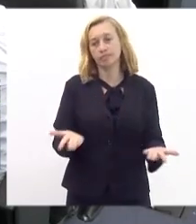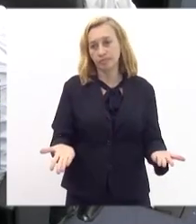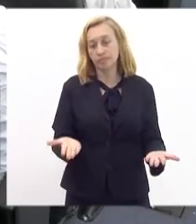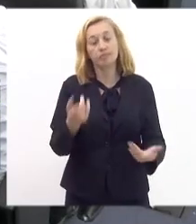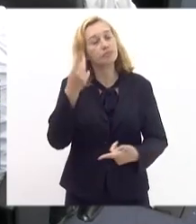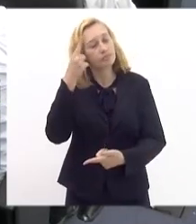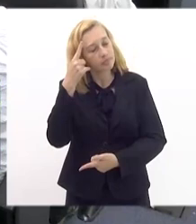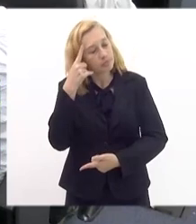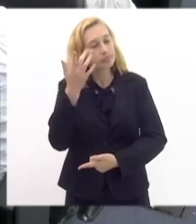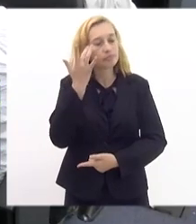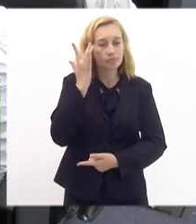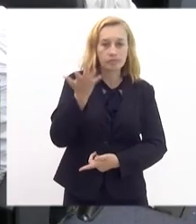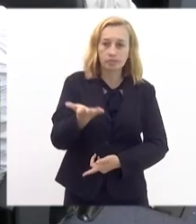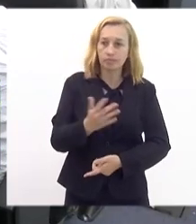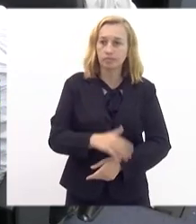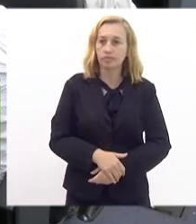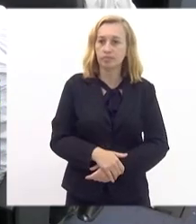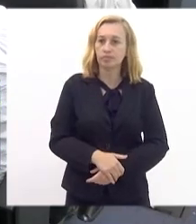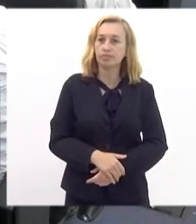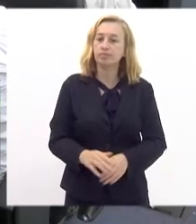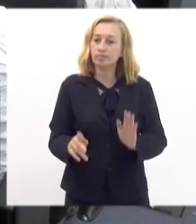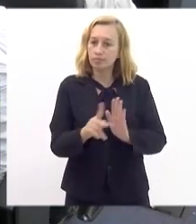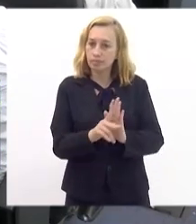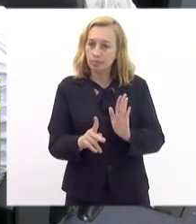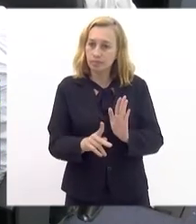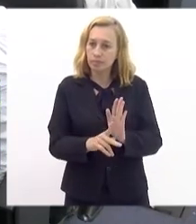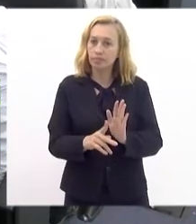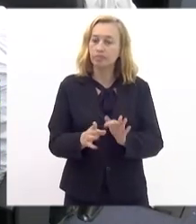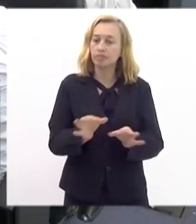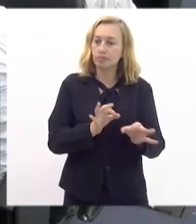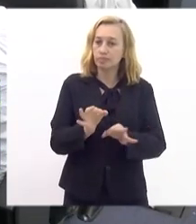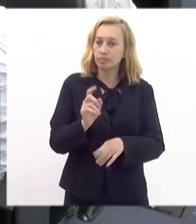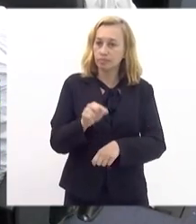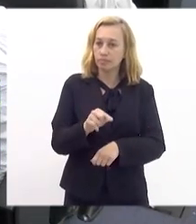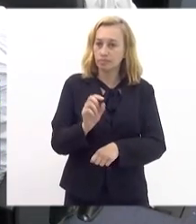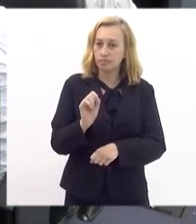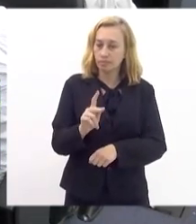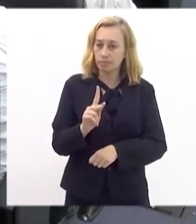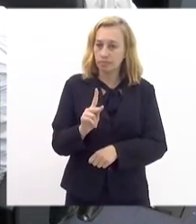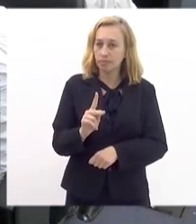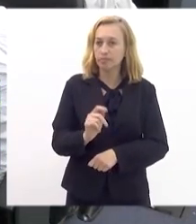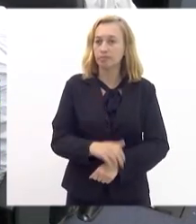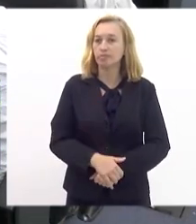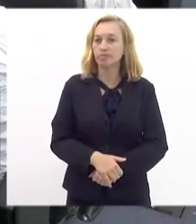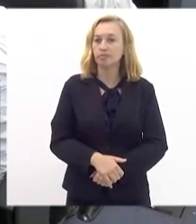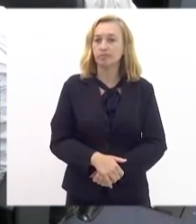Cada um fala o que pensa O que acha do projeto que está sendo discutido aqui ó qui ó